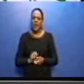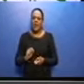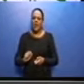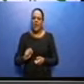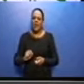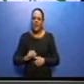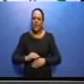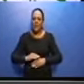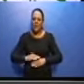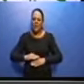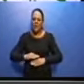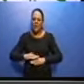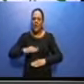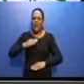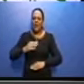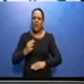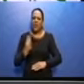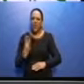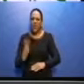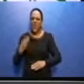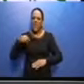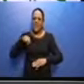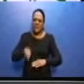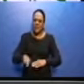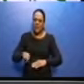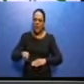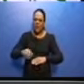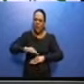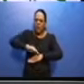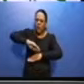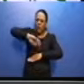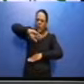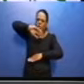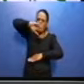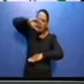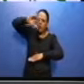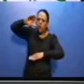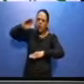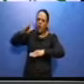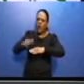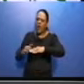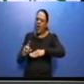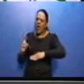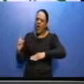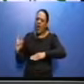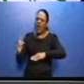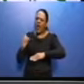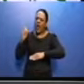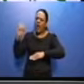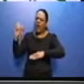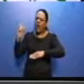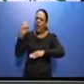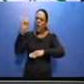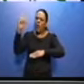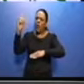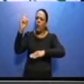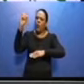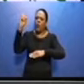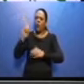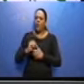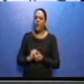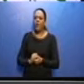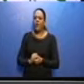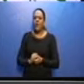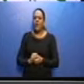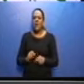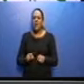E nessas montanhas, né, que atingem aí essa altitude, nós temos o que nós conhecemos por